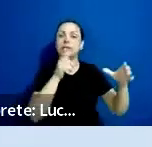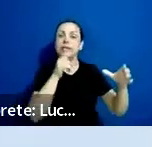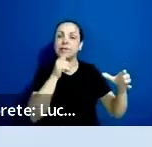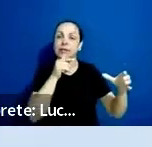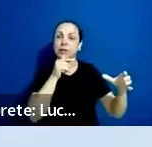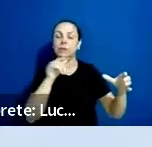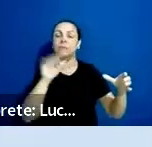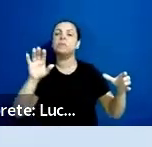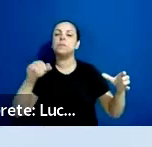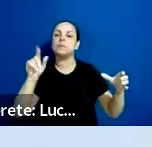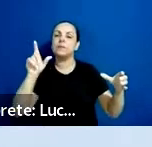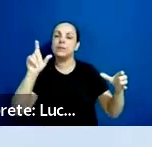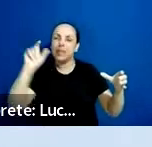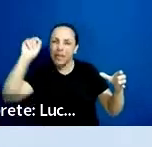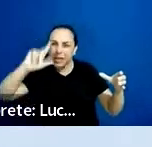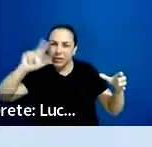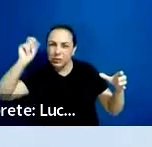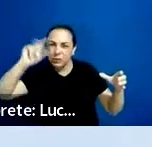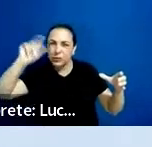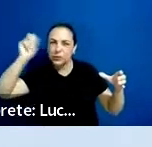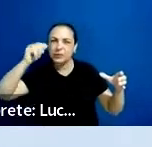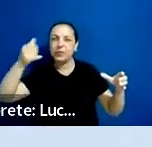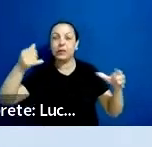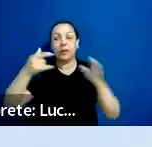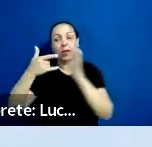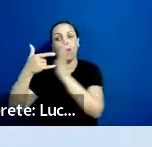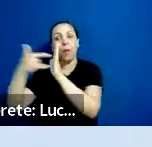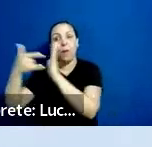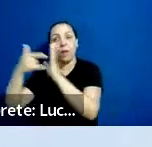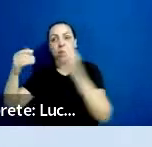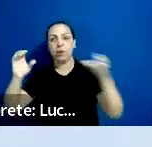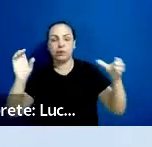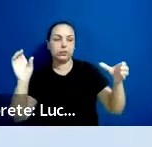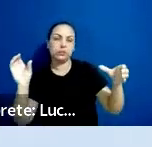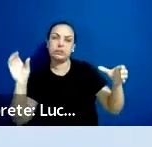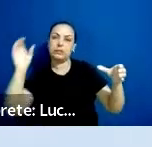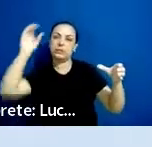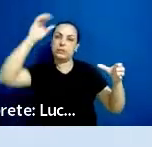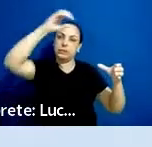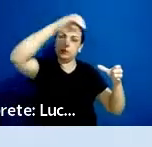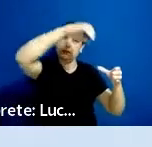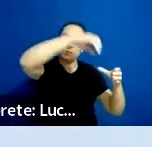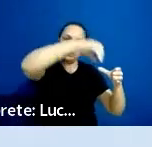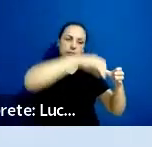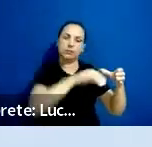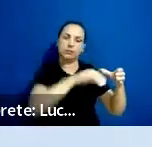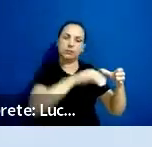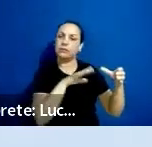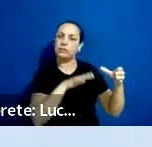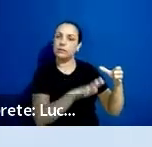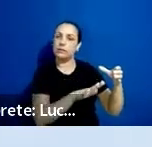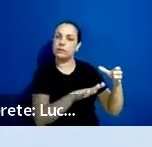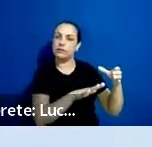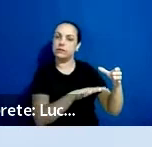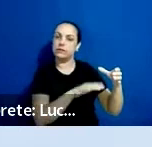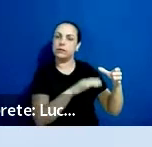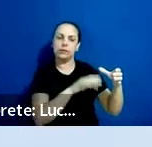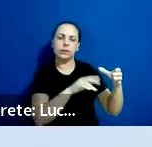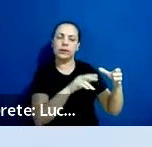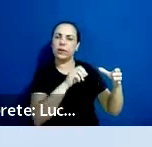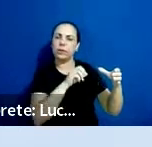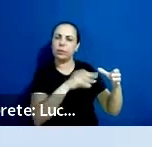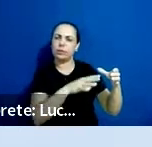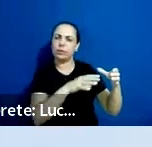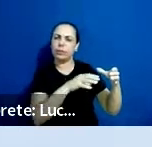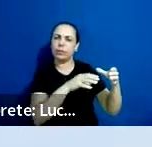saber, é H2O. O silosimol, ele funciona como um martelinho. Ele vai martelando, martelando na água até que acontece